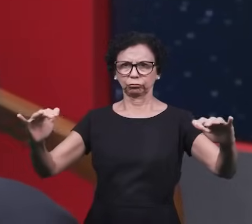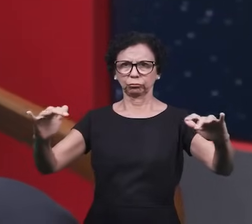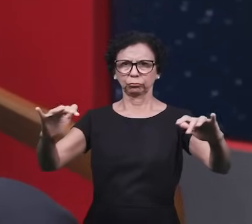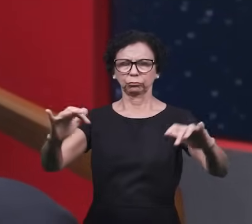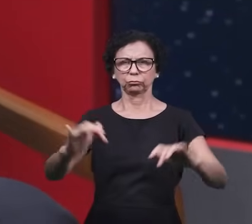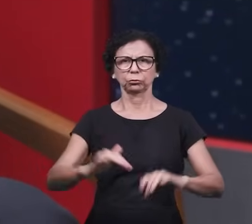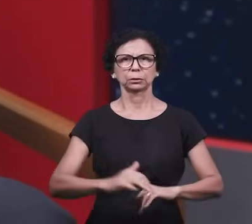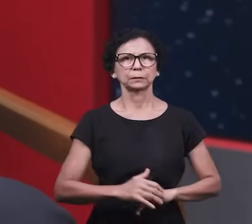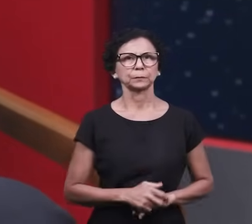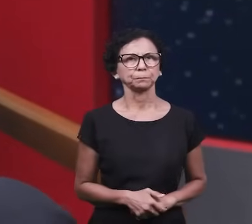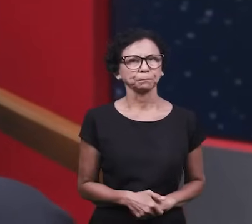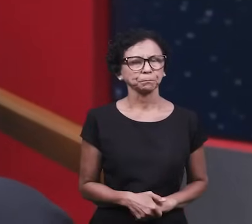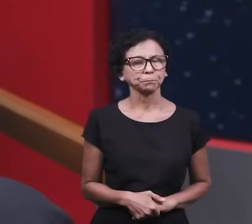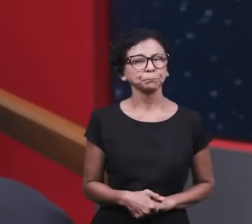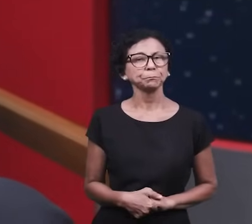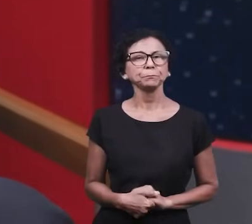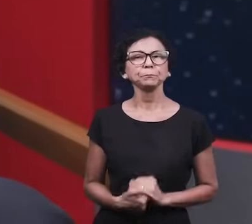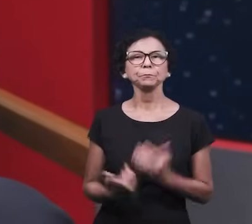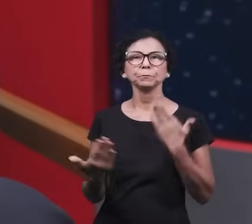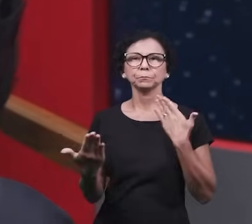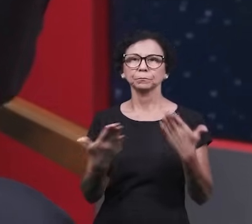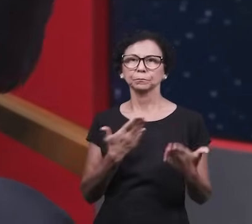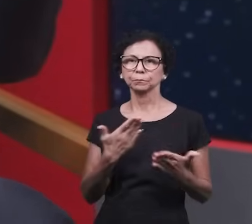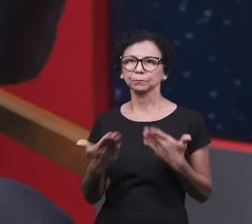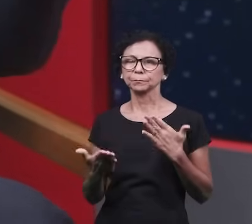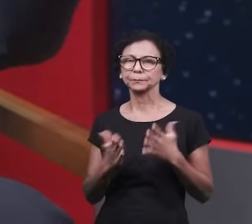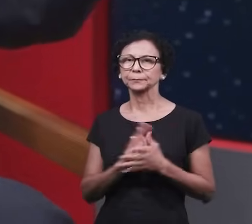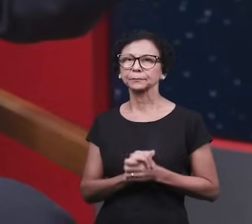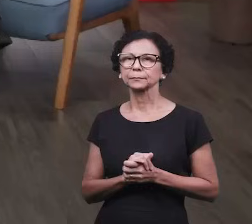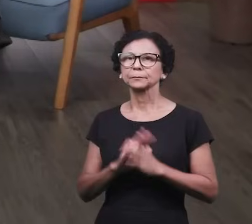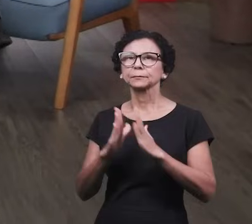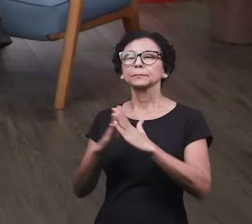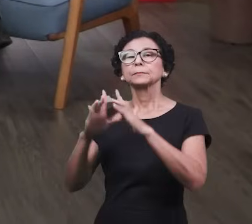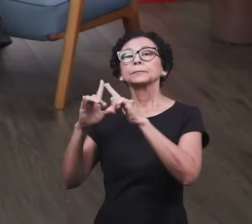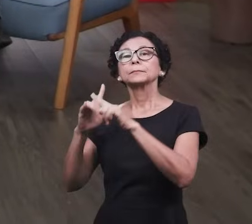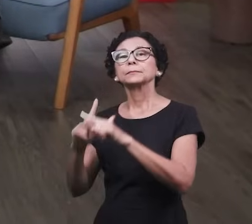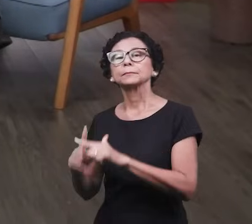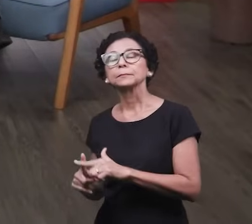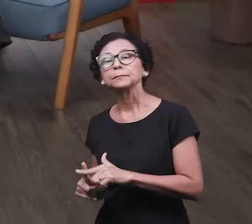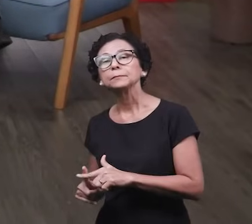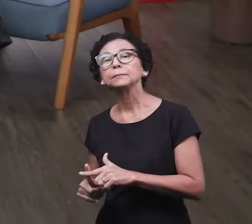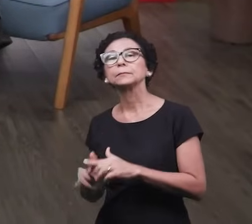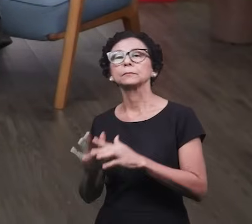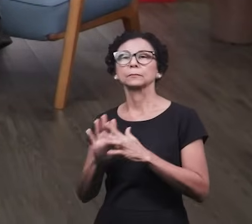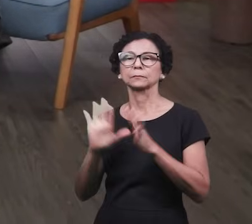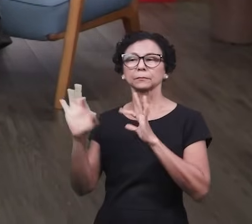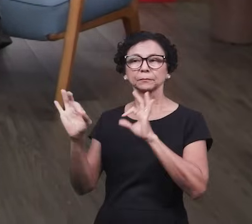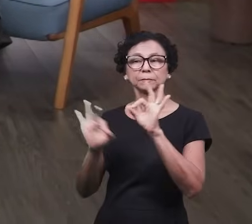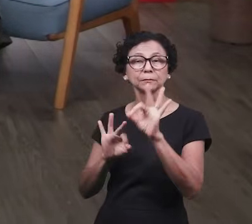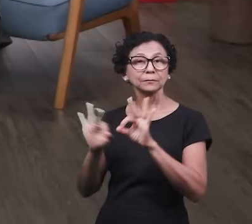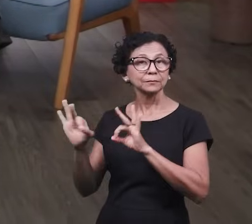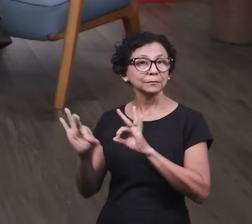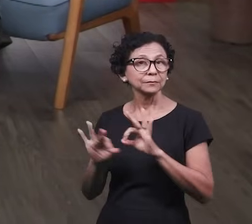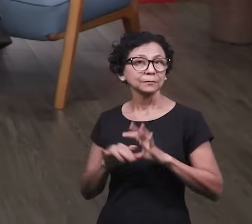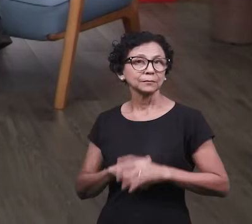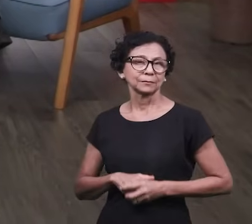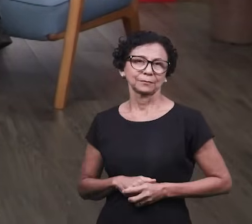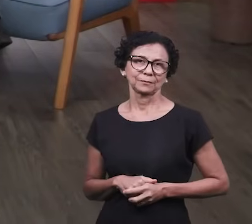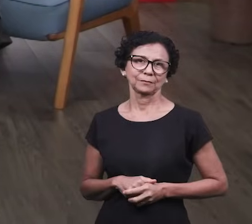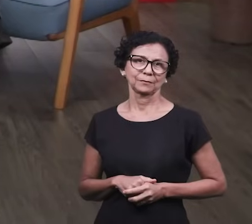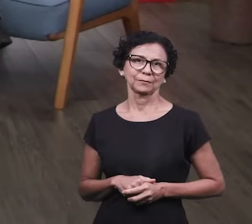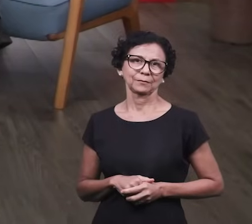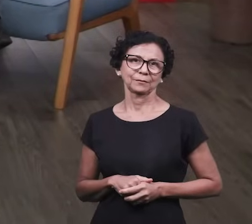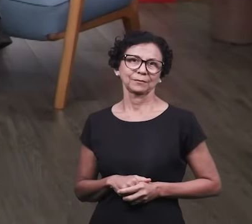a jornada da igreja. Por que uma igreja preparada? Porque o rei não ia de